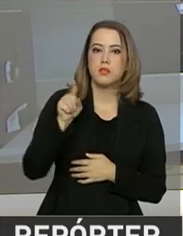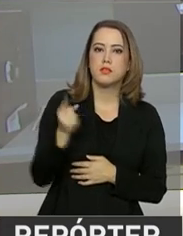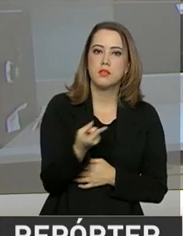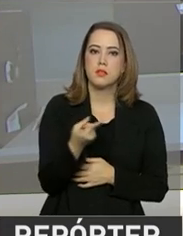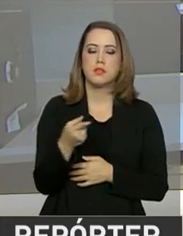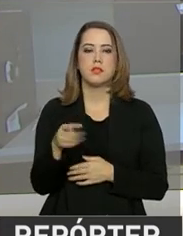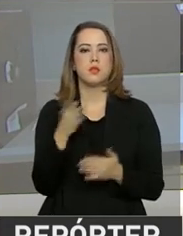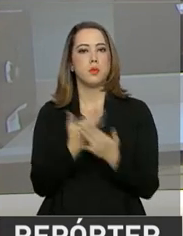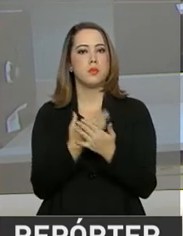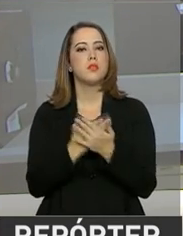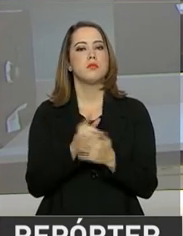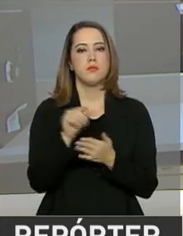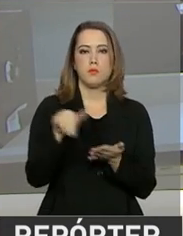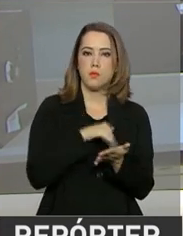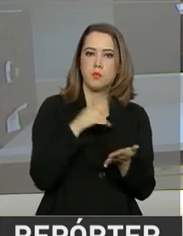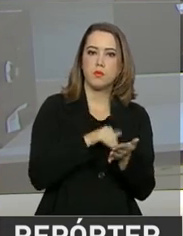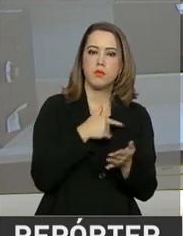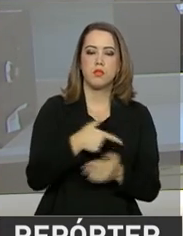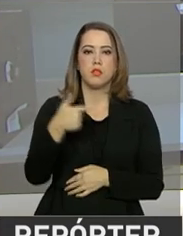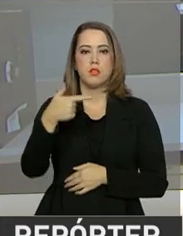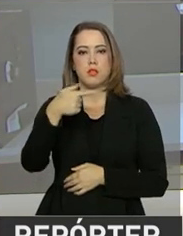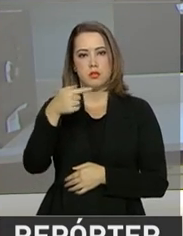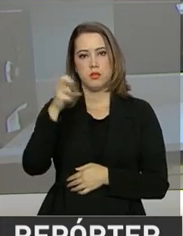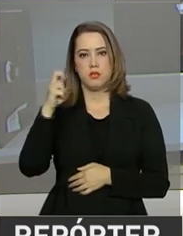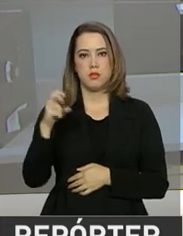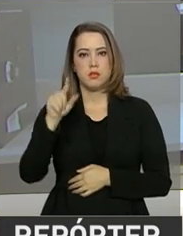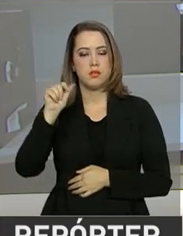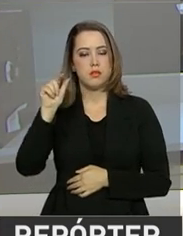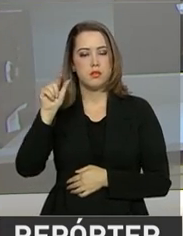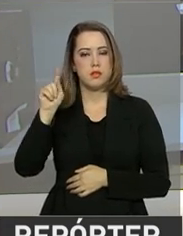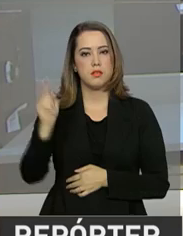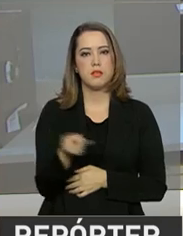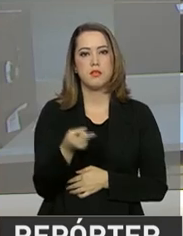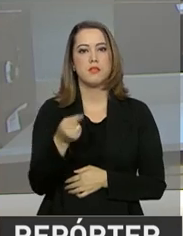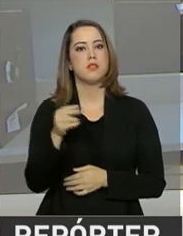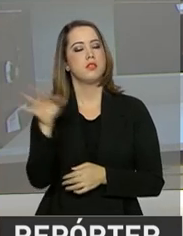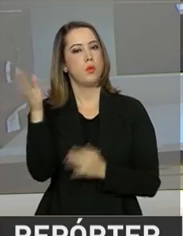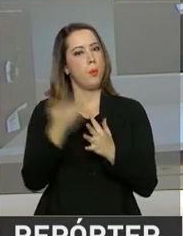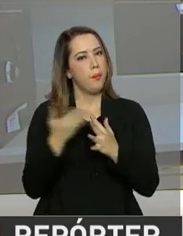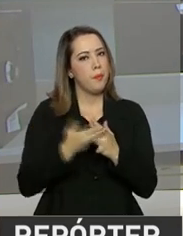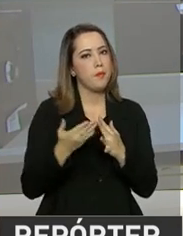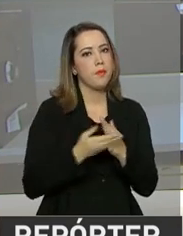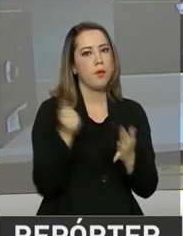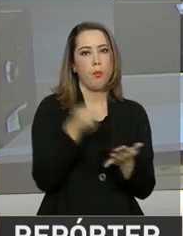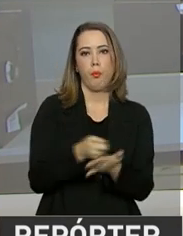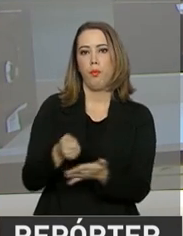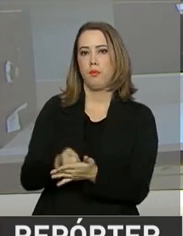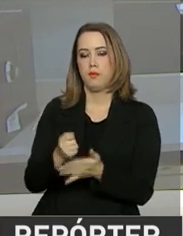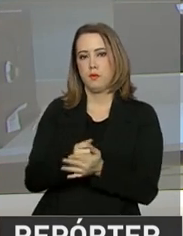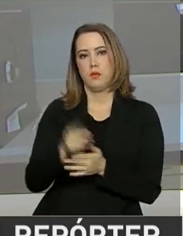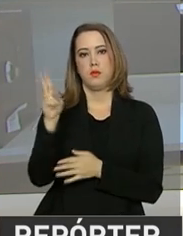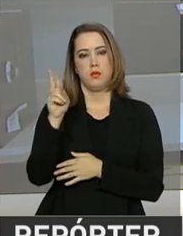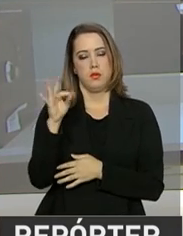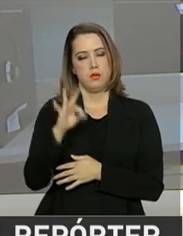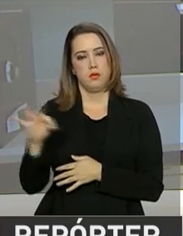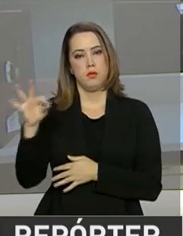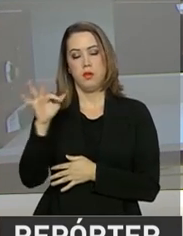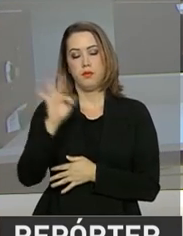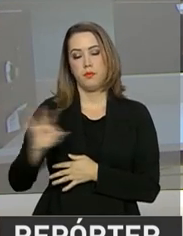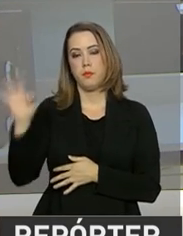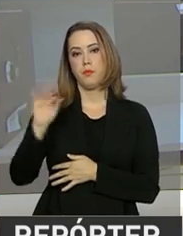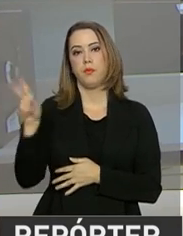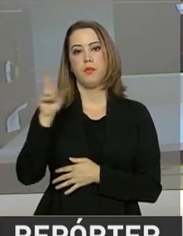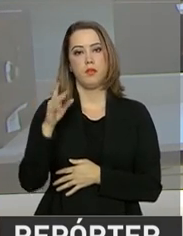segundo semestre a oferta é de 75.000 financiamentos em instituições particulares de educação superior participaram da seleção